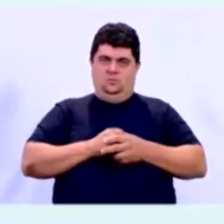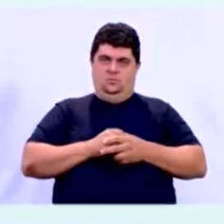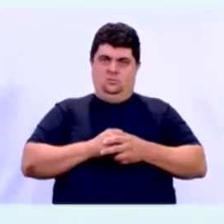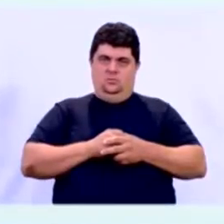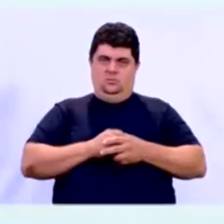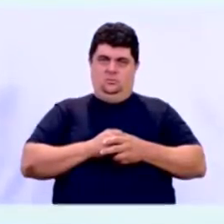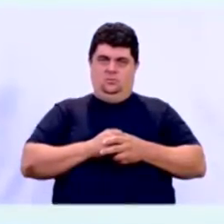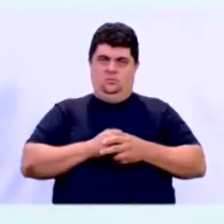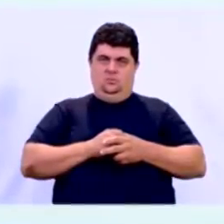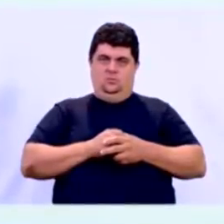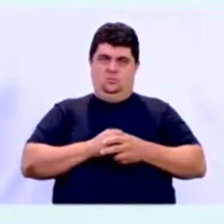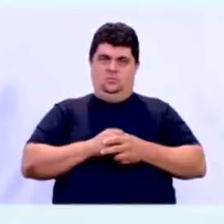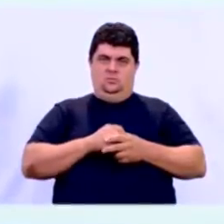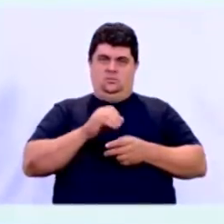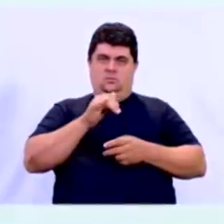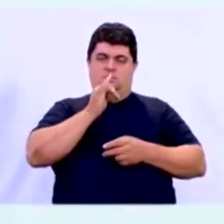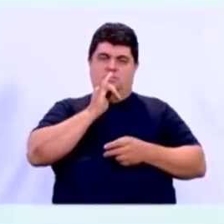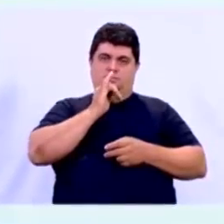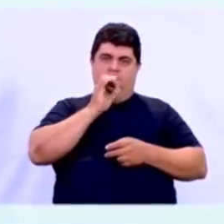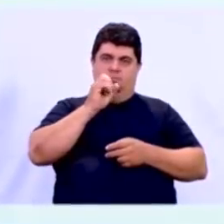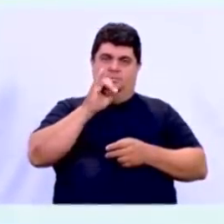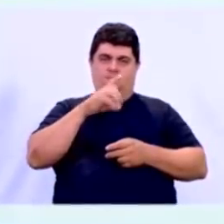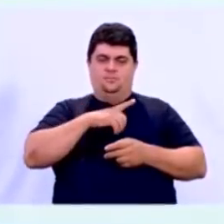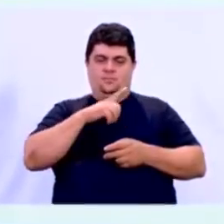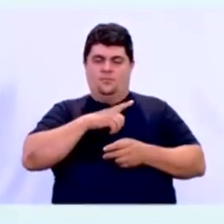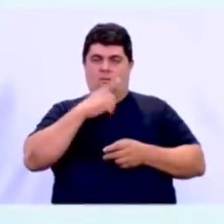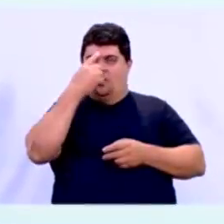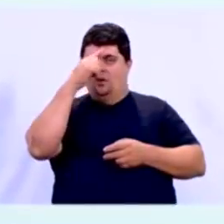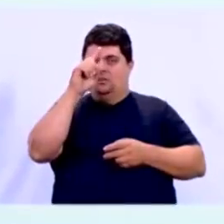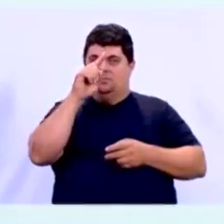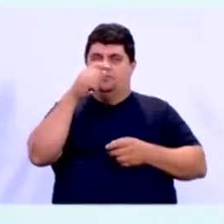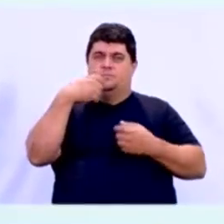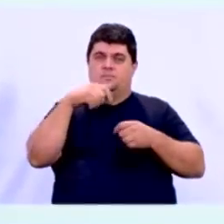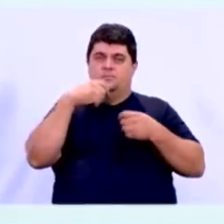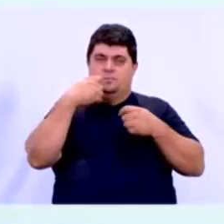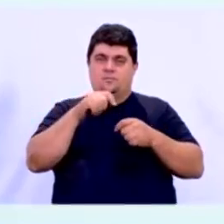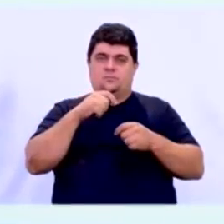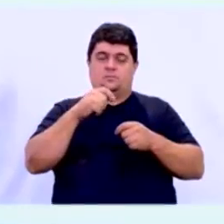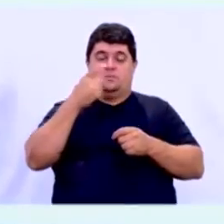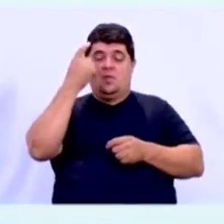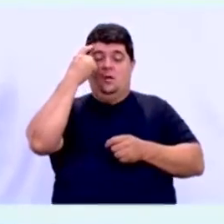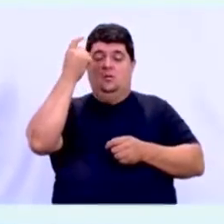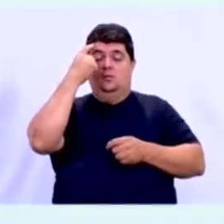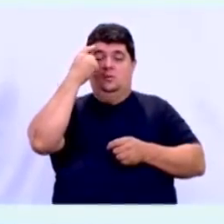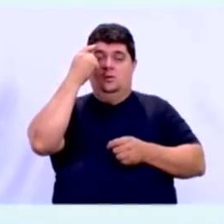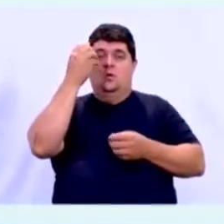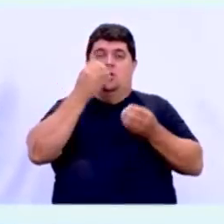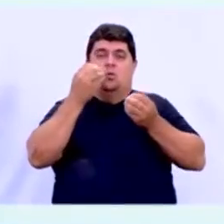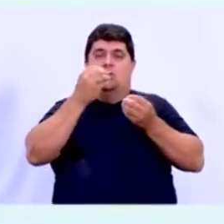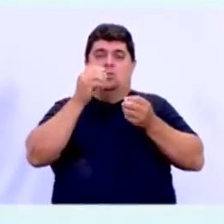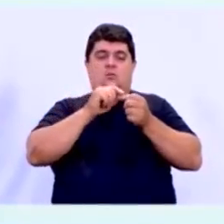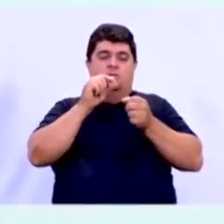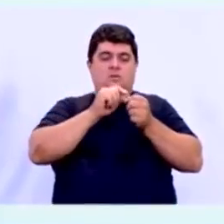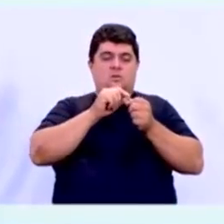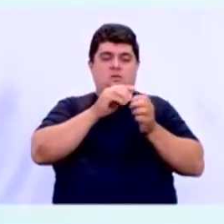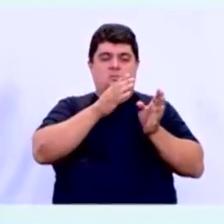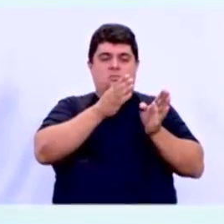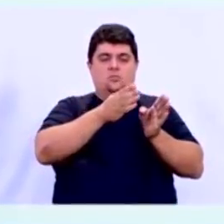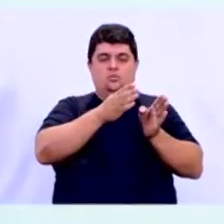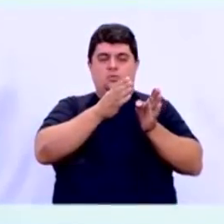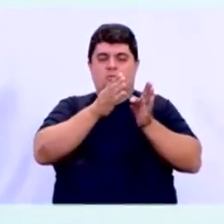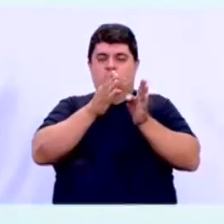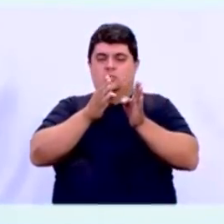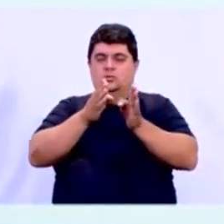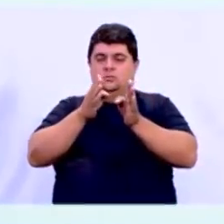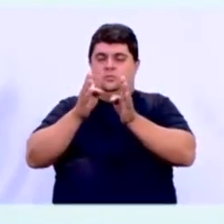layout. Então, quando vocês desenvolvem, têm a ideia do negócio, vocês devem também pensar no planejamento do layout. Quais